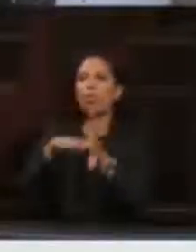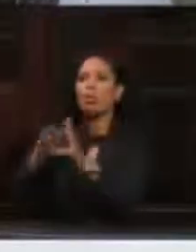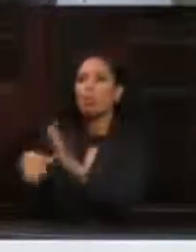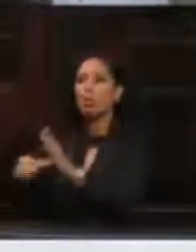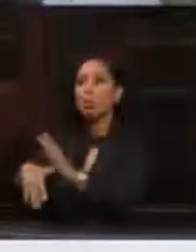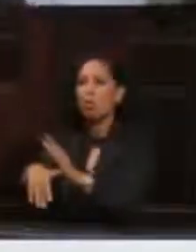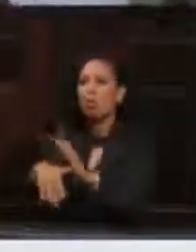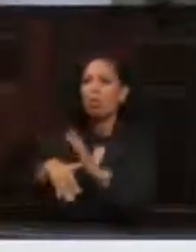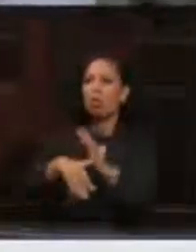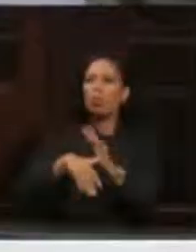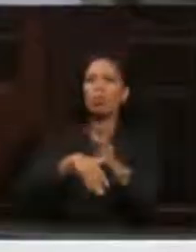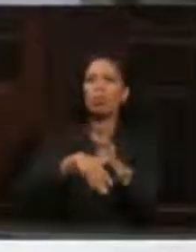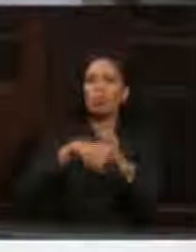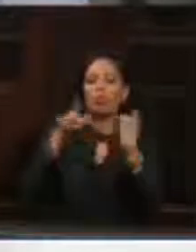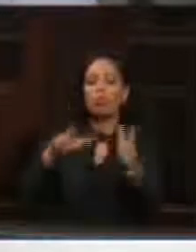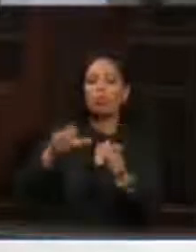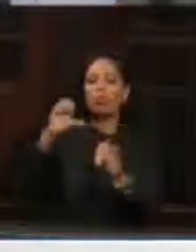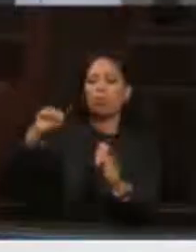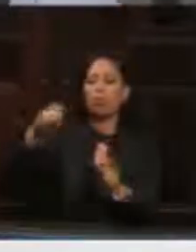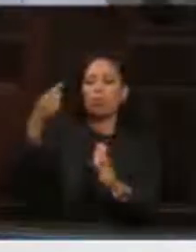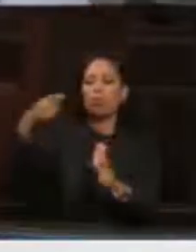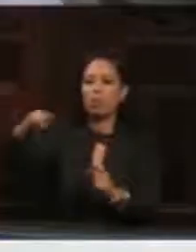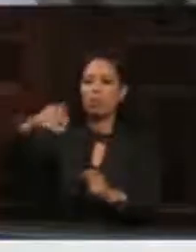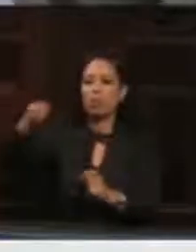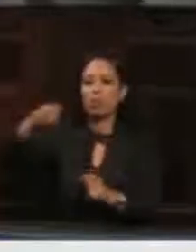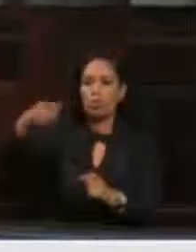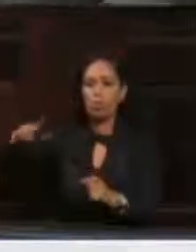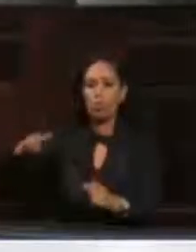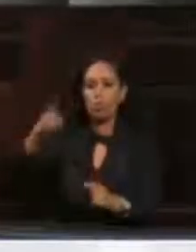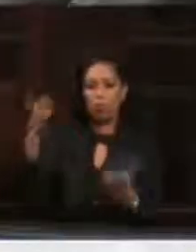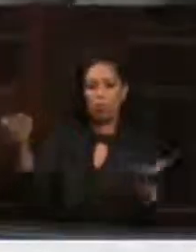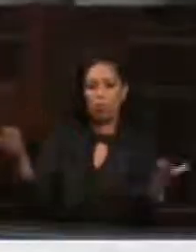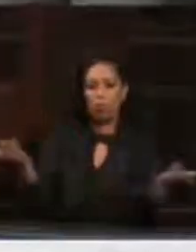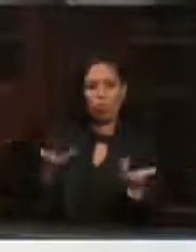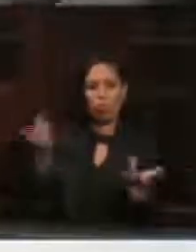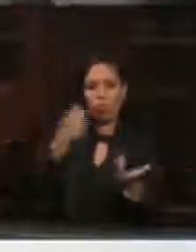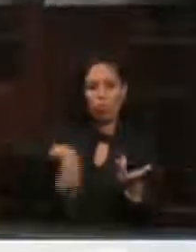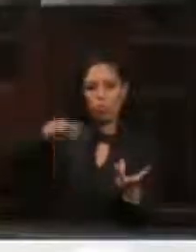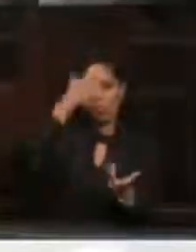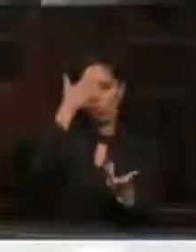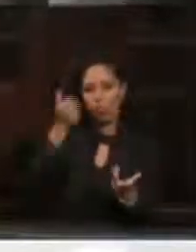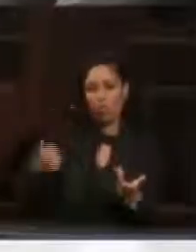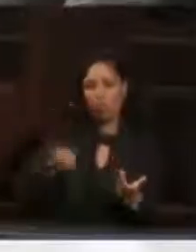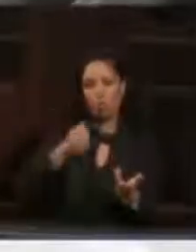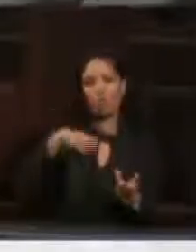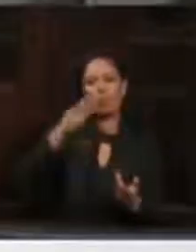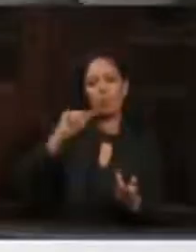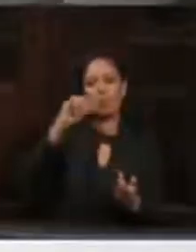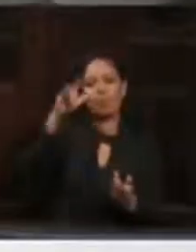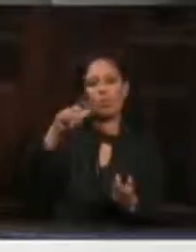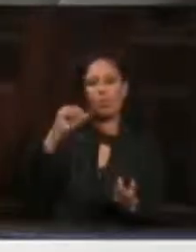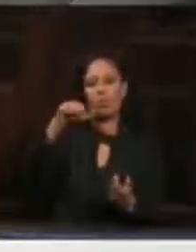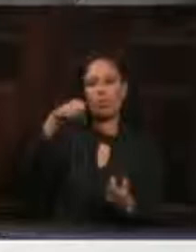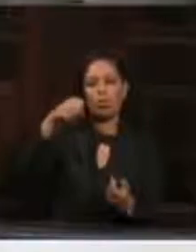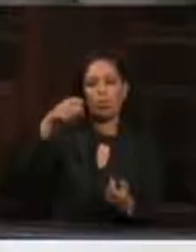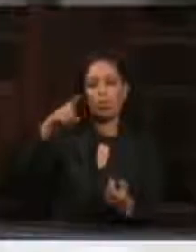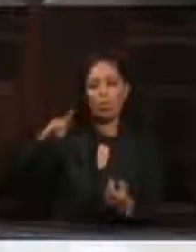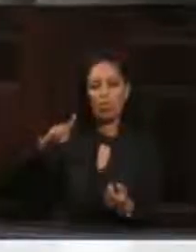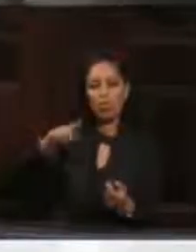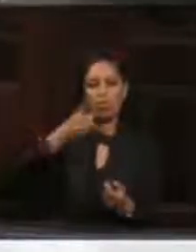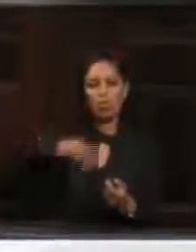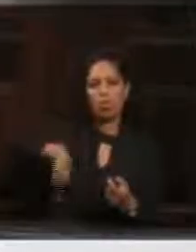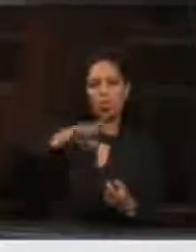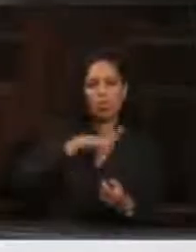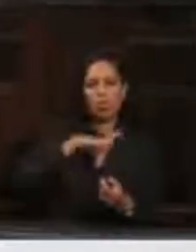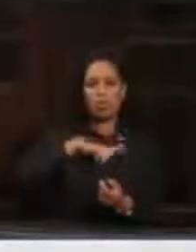instaladas no estado do Rio de Janeiro. Hoje a Baixada Fluminense hoje está encampada, infelizmente, de vagabundo, e nós temos